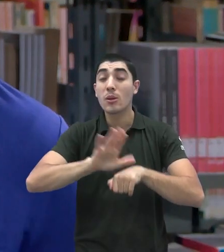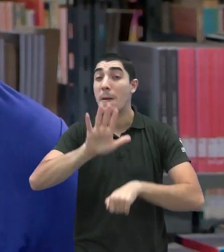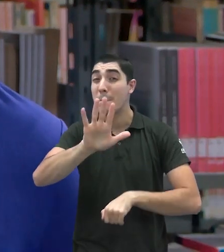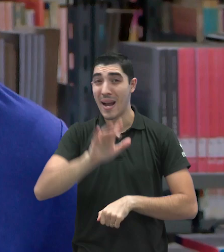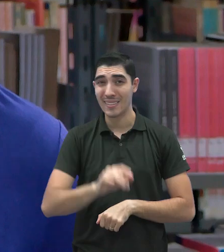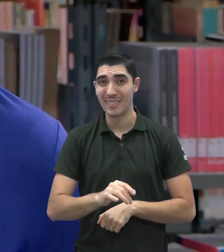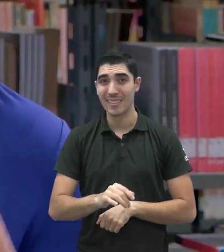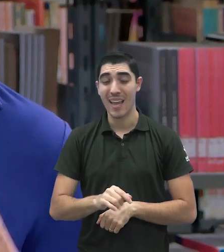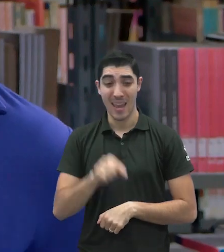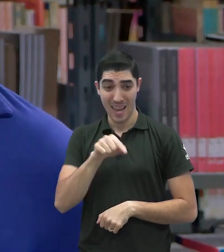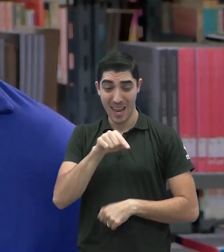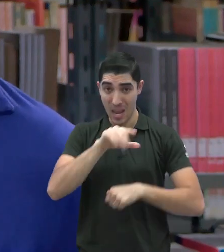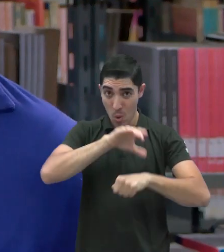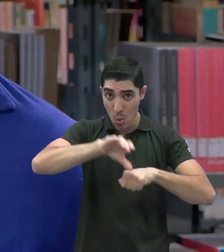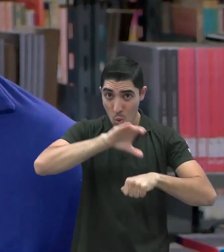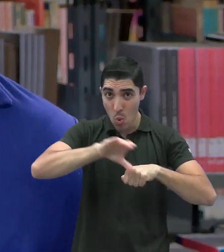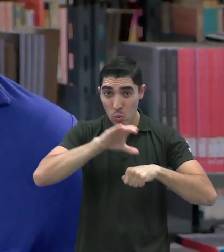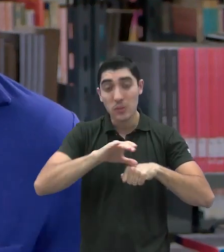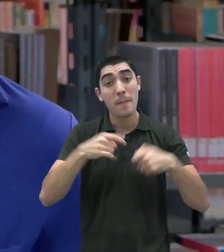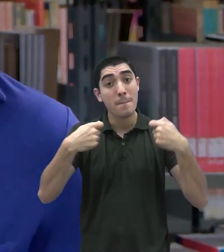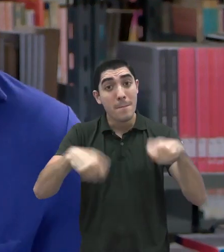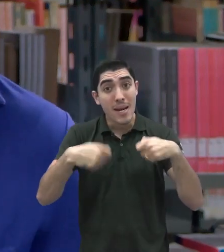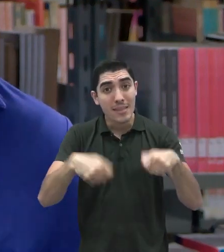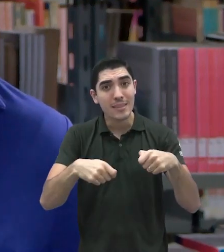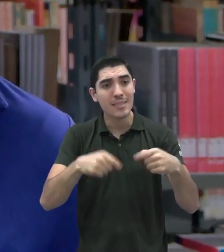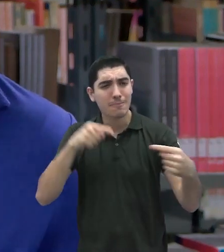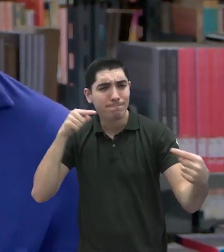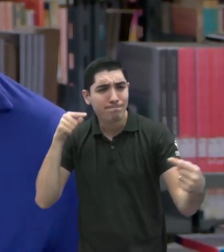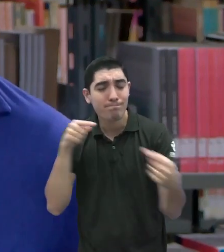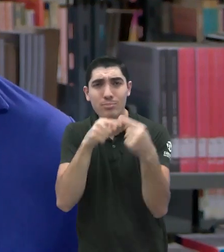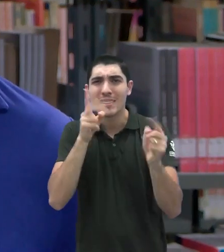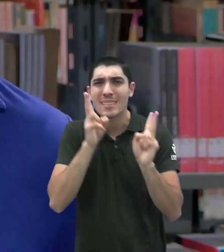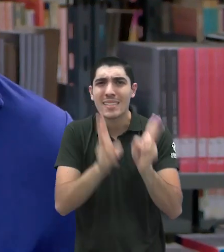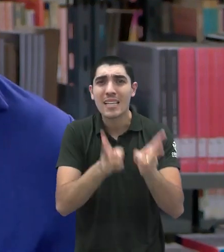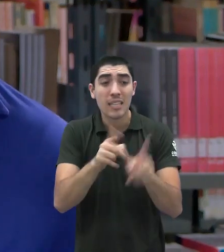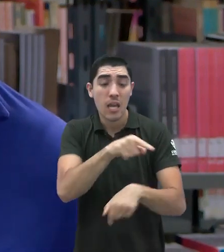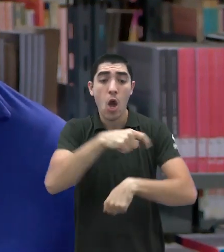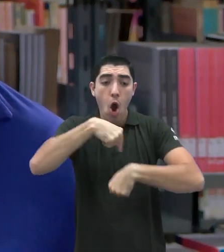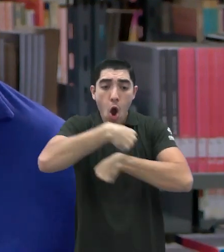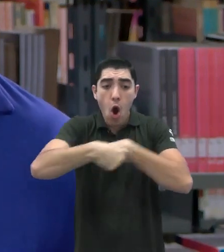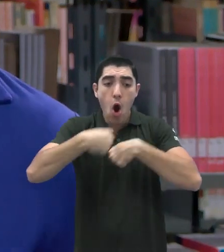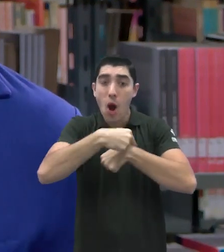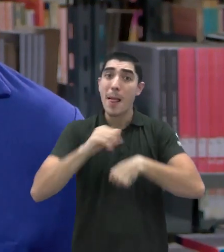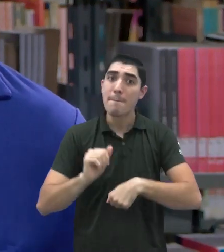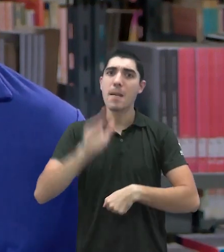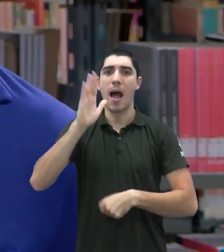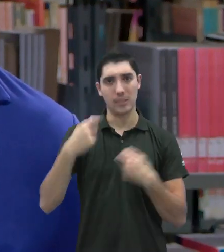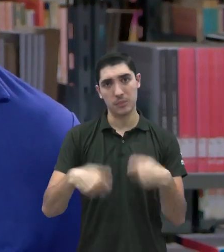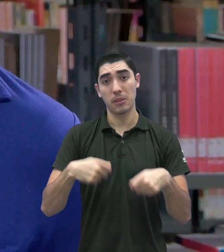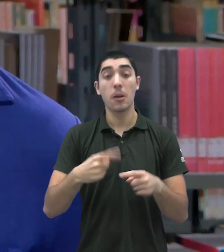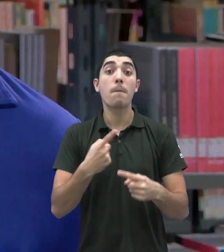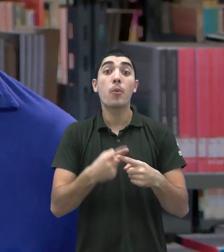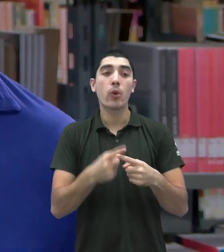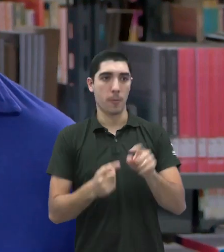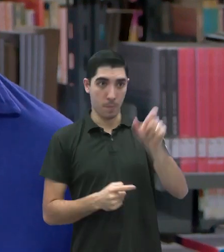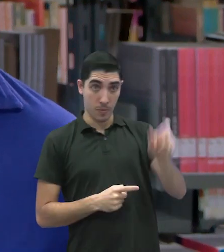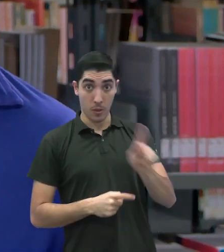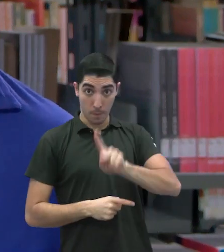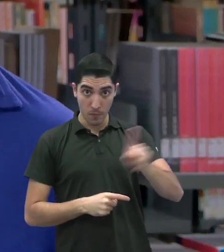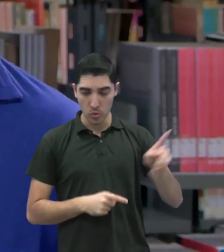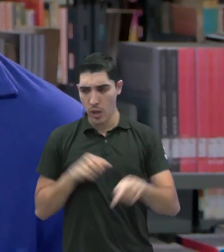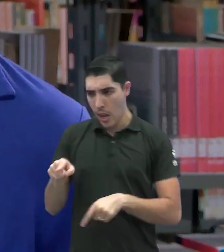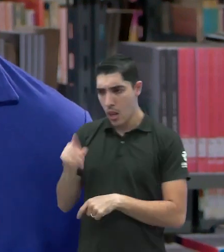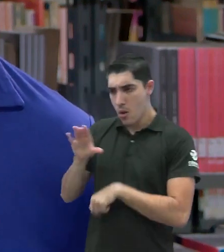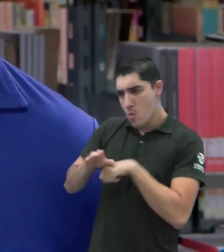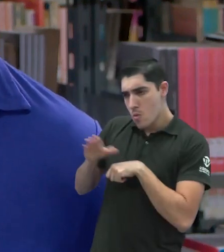essa educação, que esses cursos, eles sejam pontuais, frequentes, com a carga maior, porque o professor ele tem que